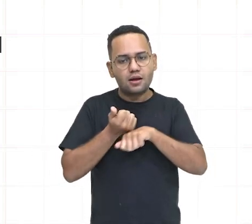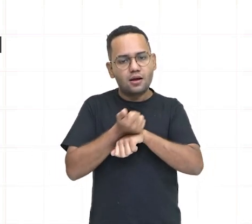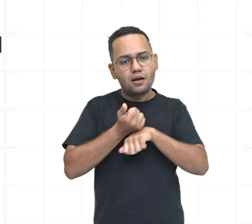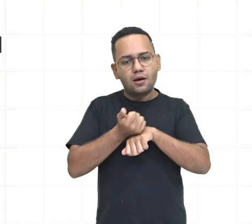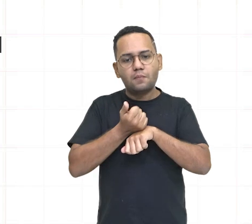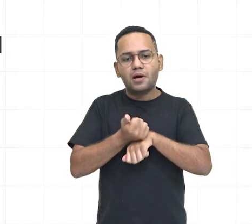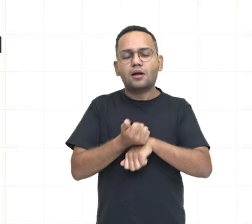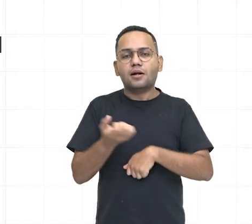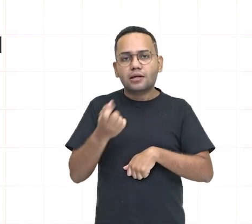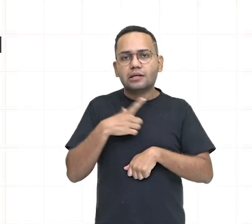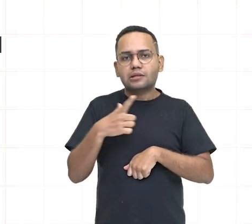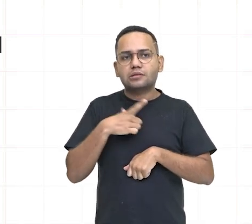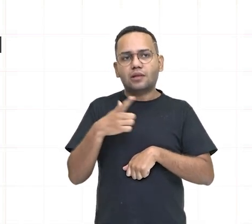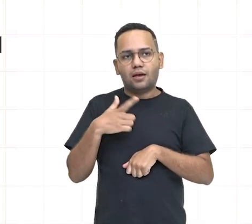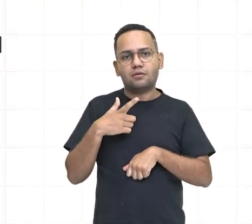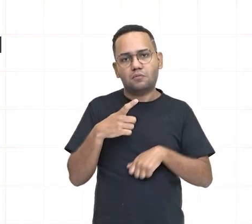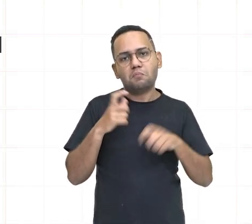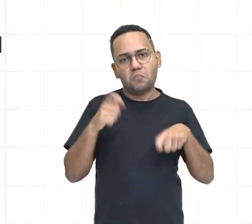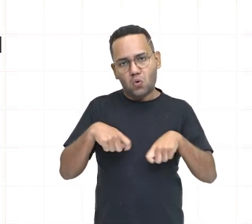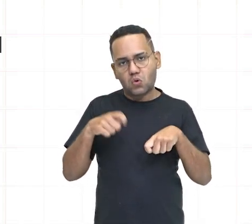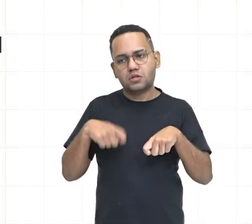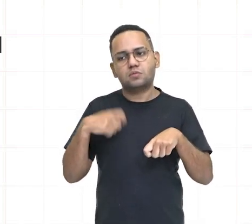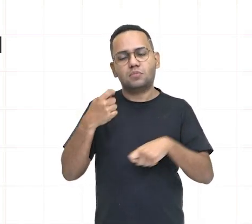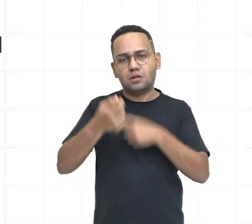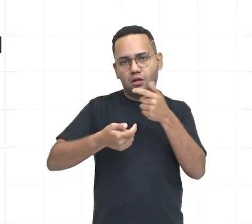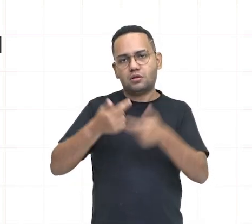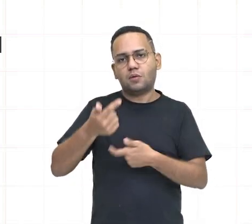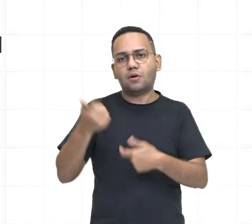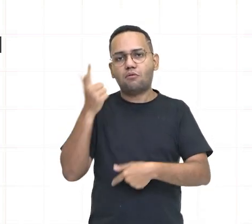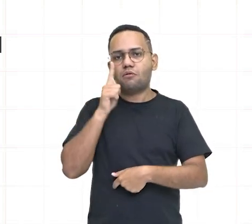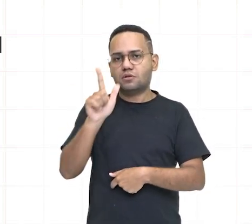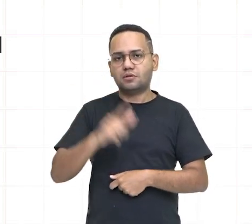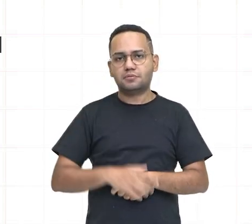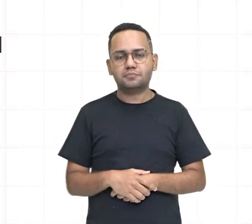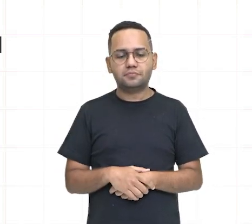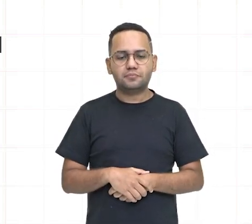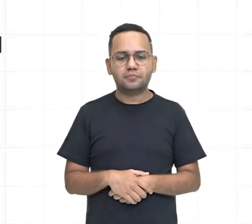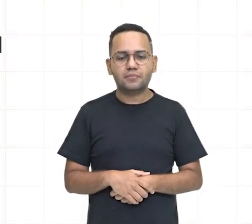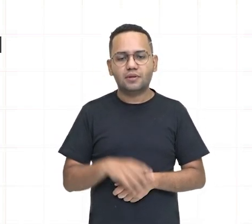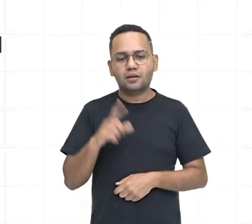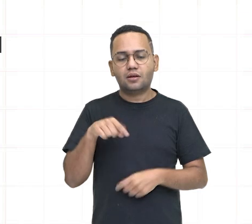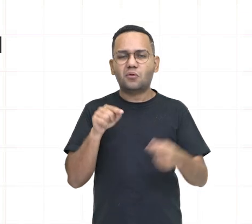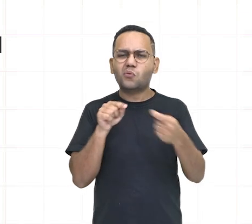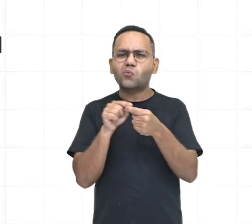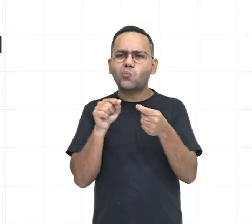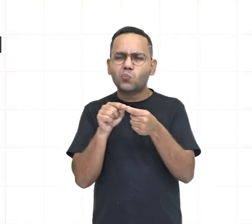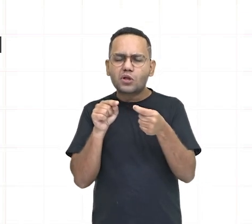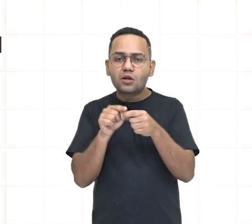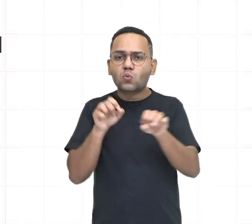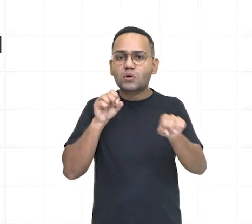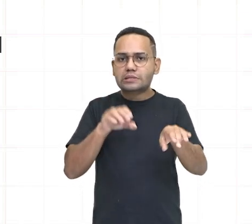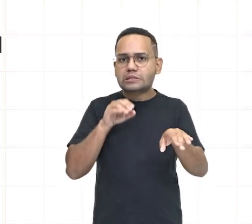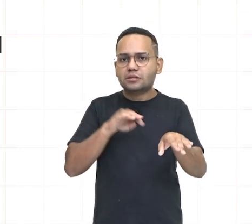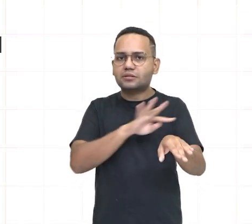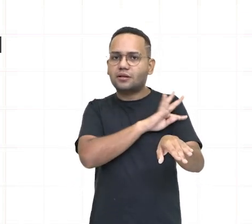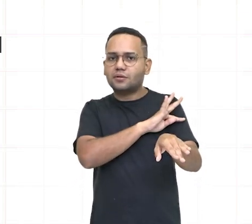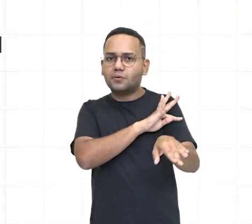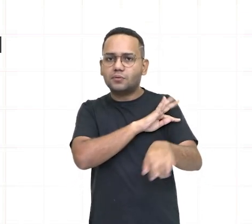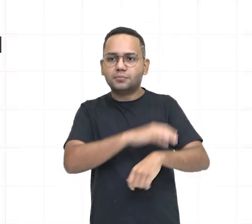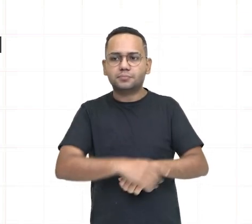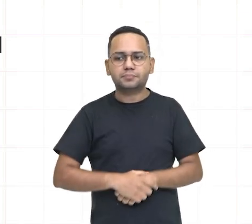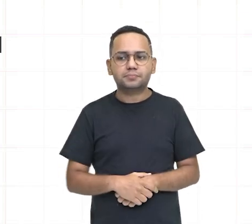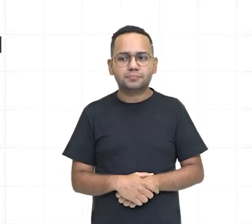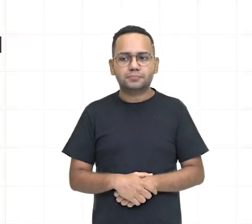preocupações aí das pesquisas em ensino profissional e tecnológico. Sobre essa questão aí da